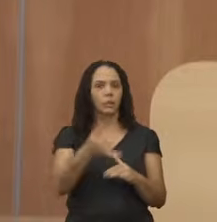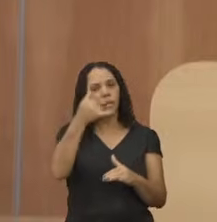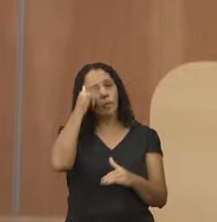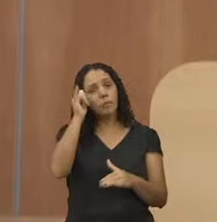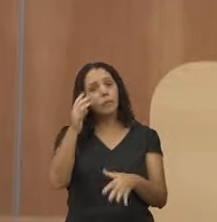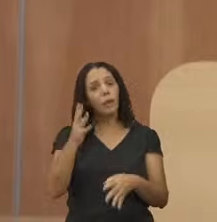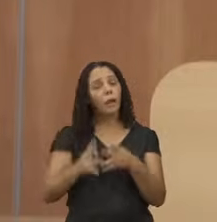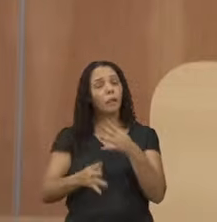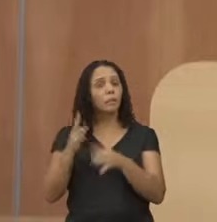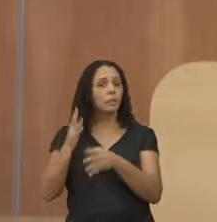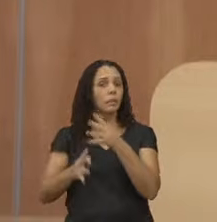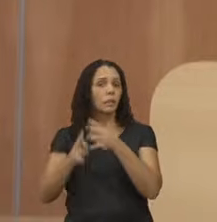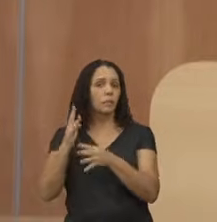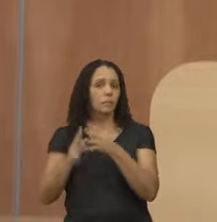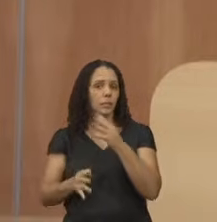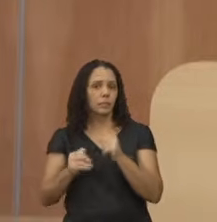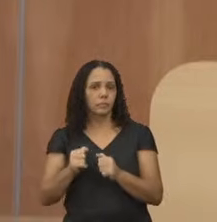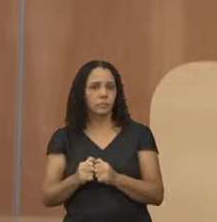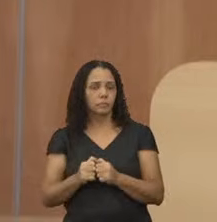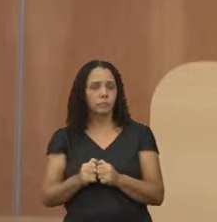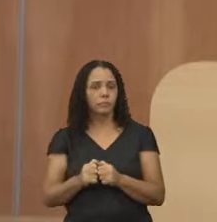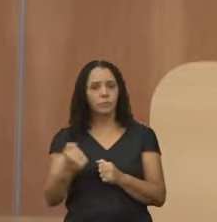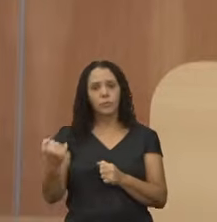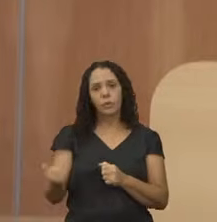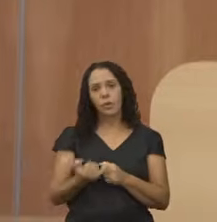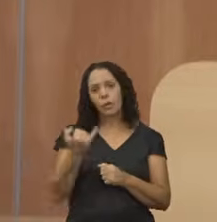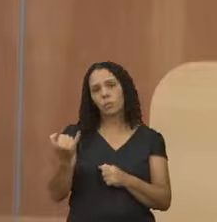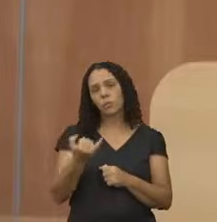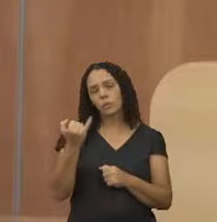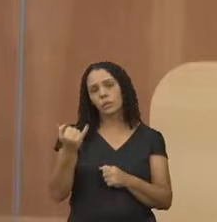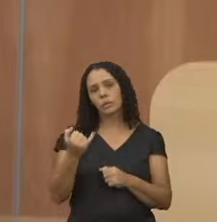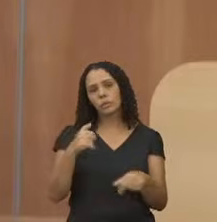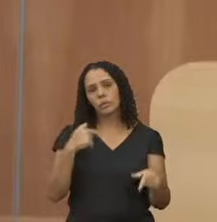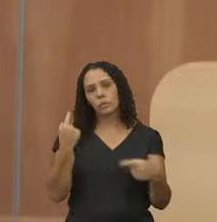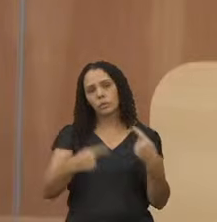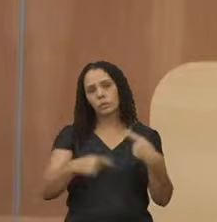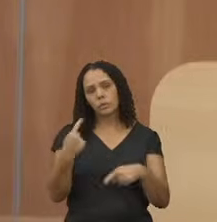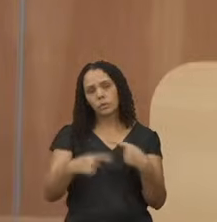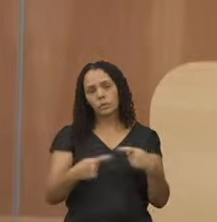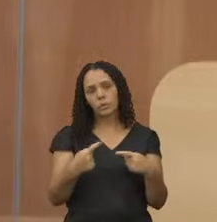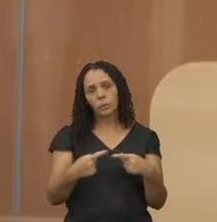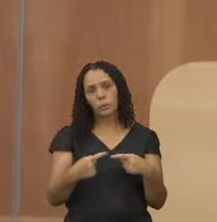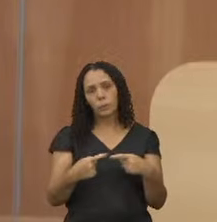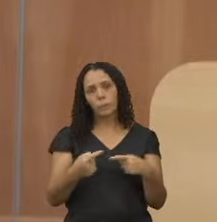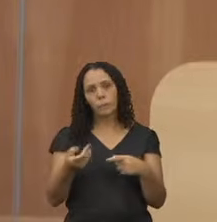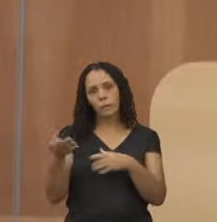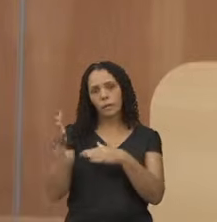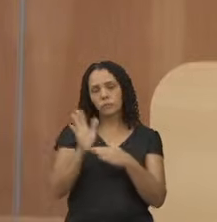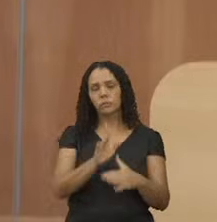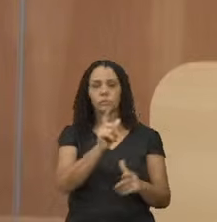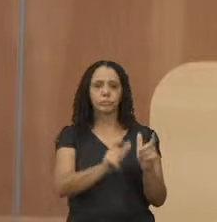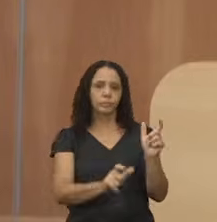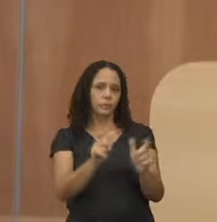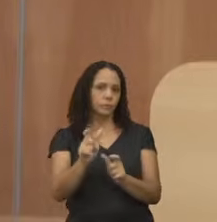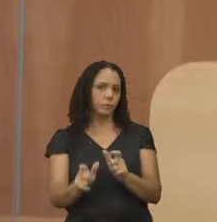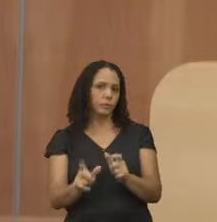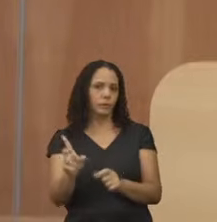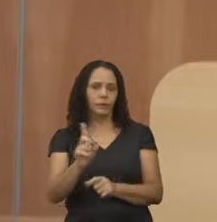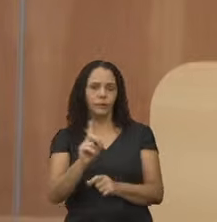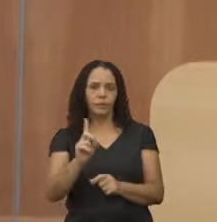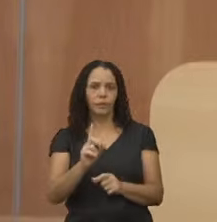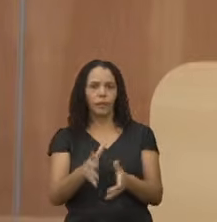para cá. Porque é muito importante que a atividade política sirva para ajudar as pessoas e não